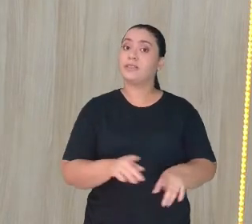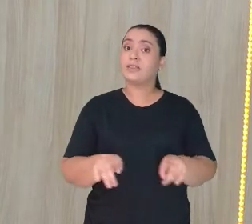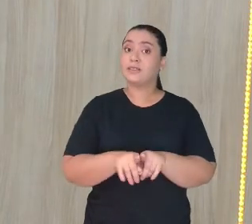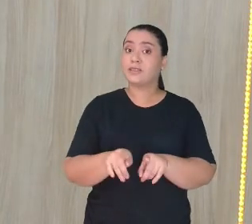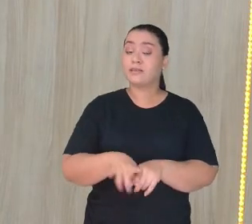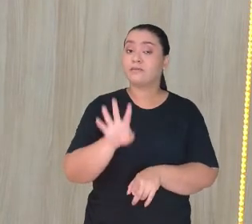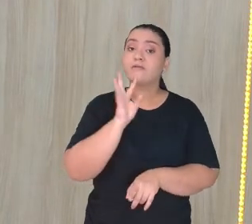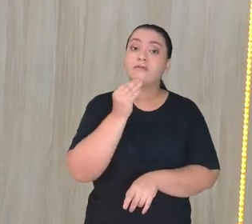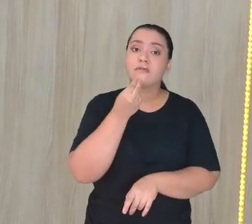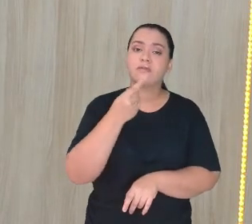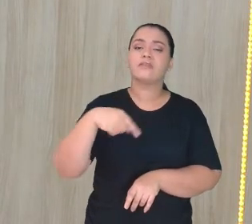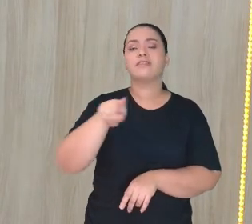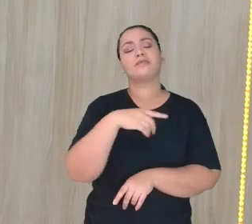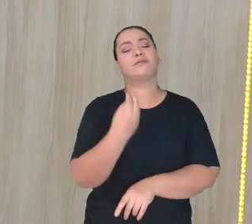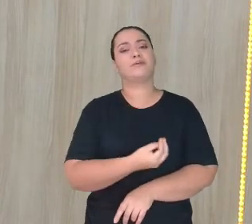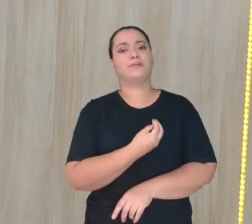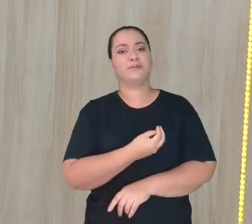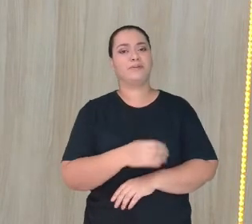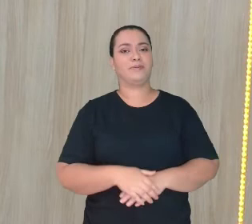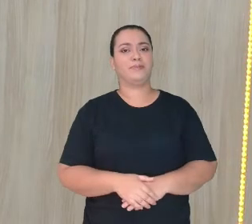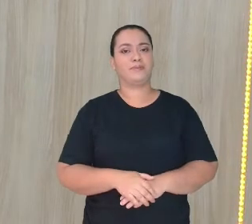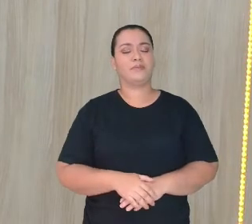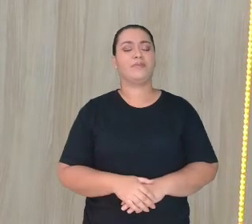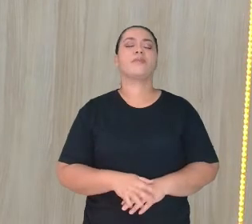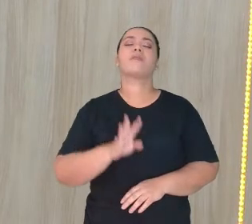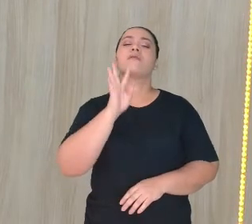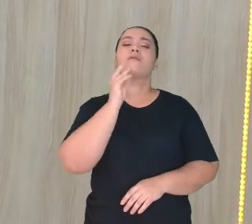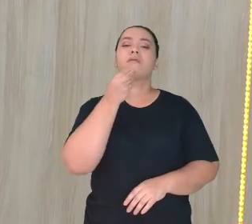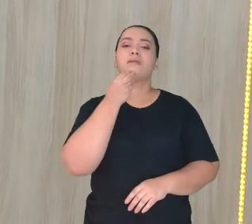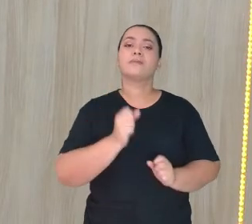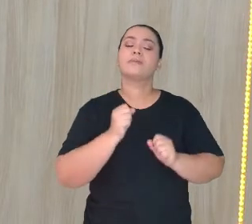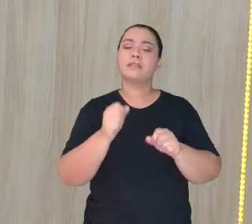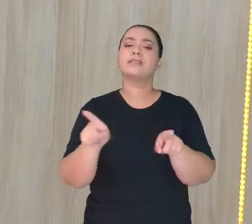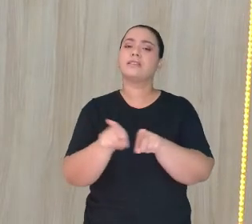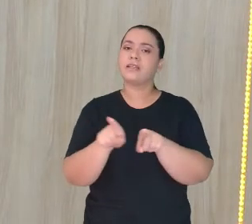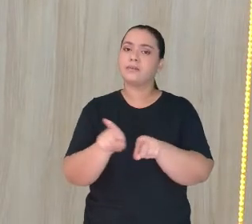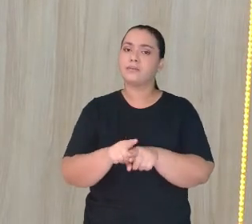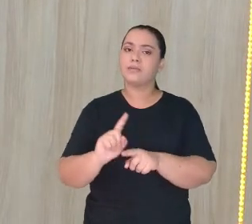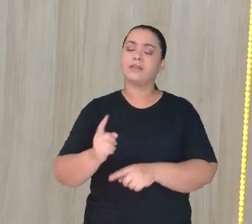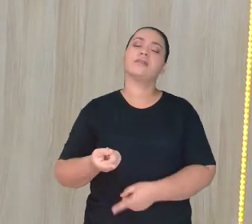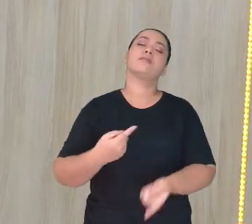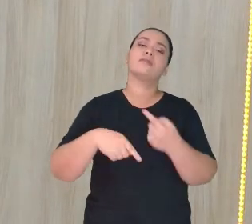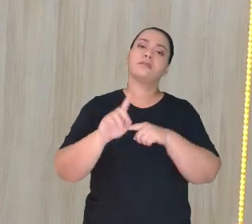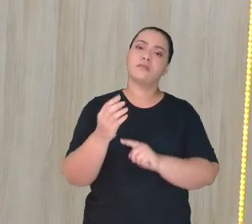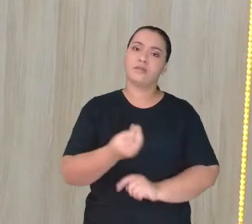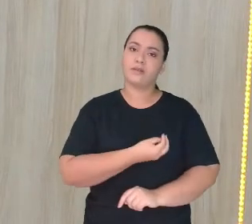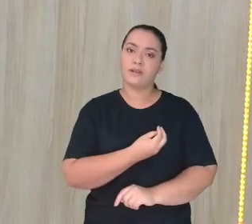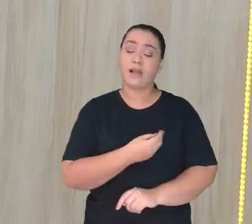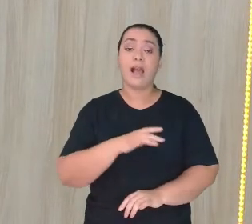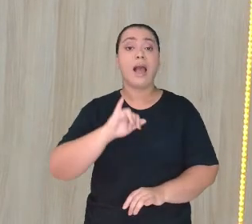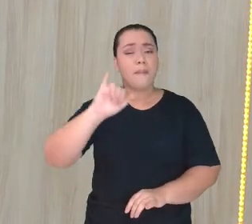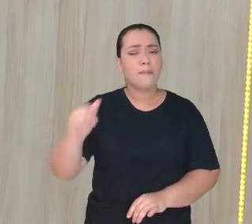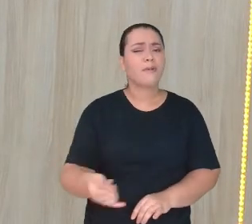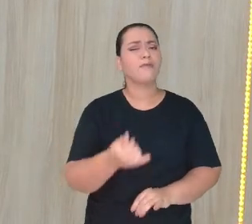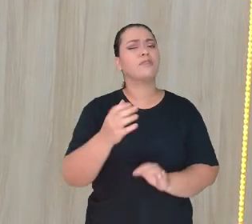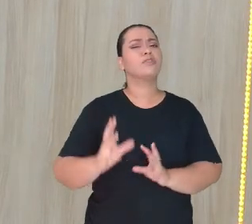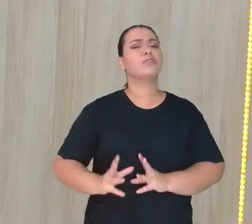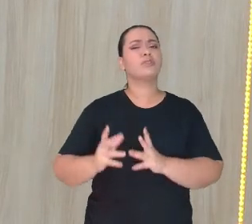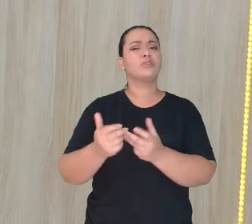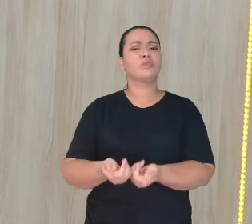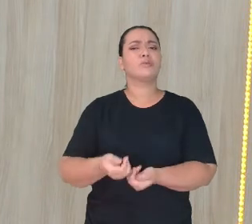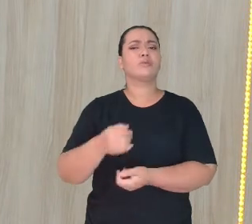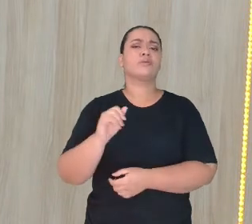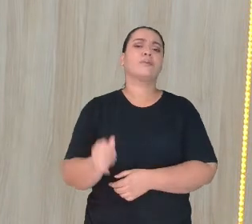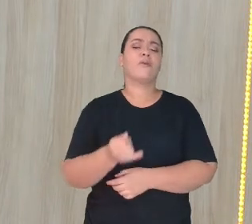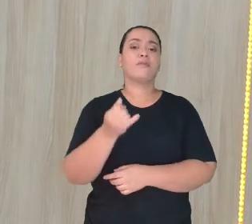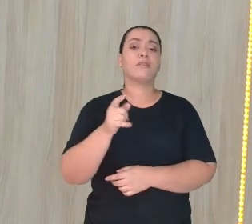é essencial para que a gente sobreviva. Conhecimento é poder e sobrevivência. Então, aproveitem todas as oportunidades. Tenham